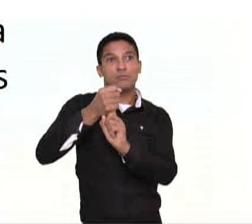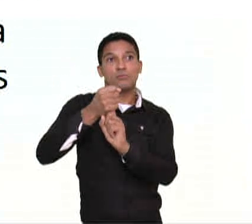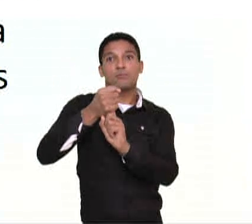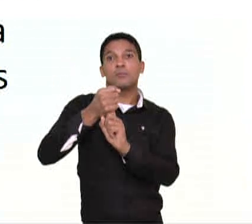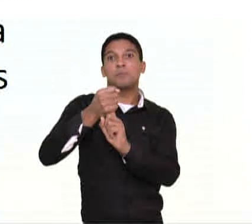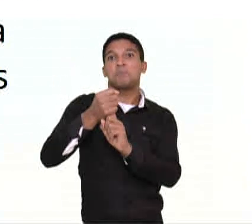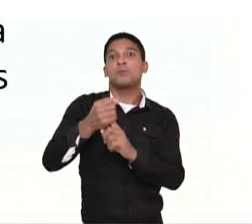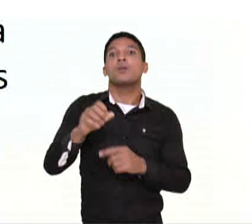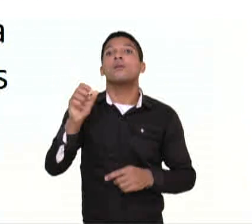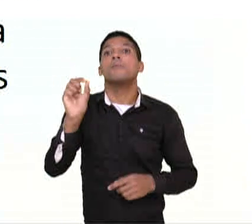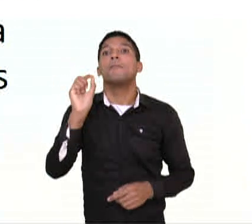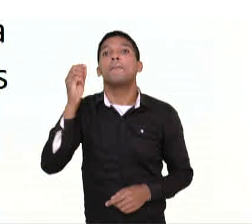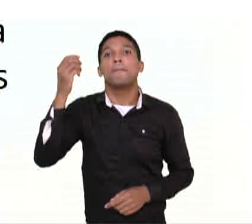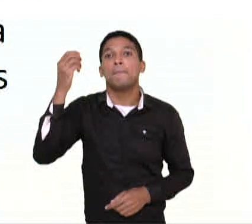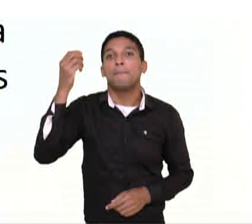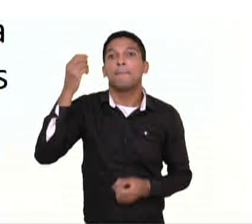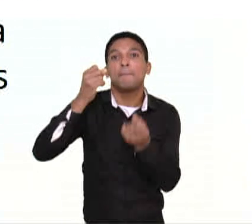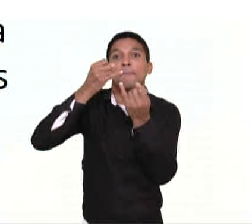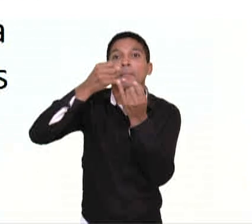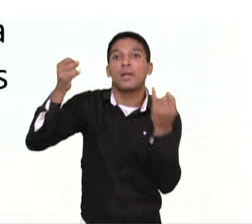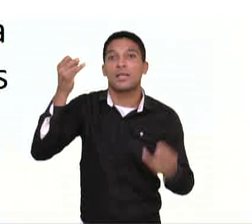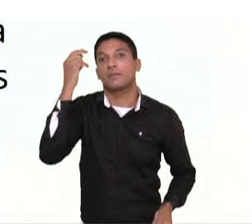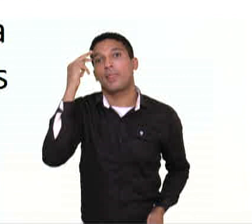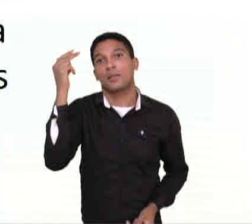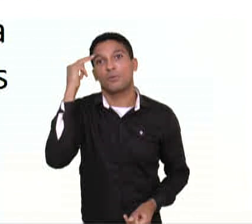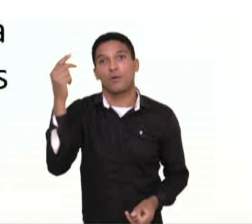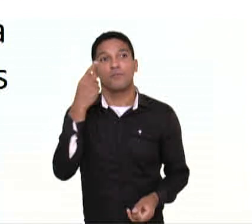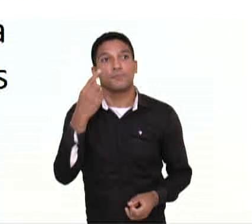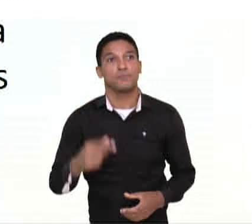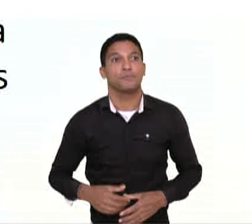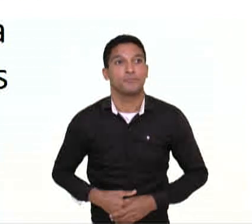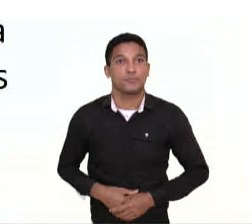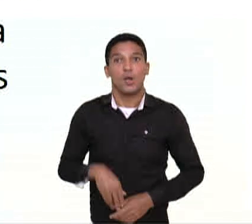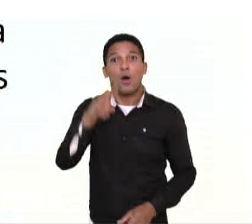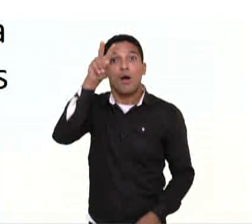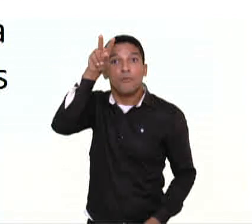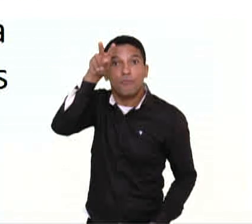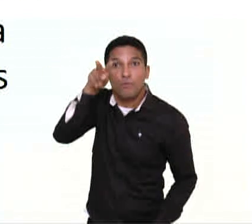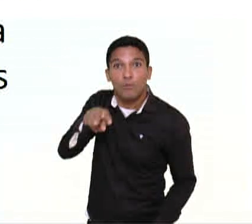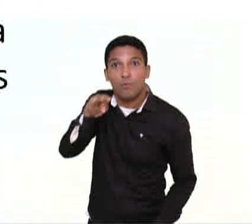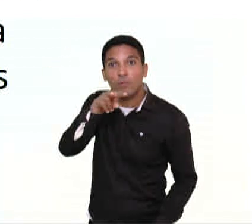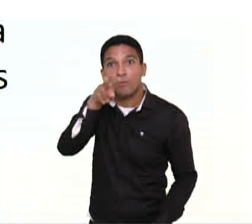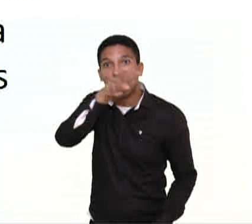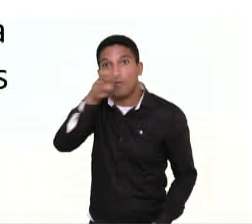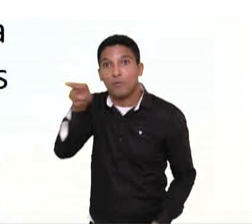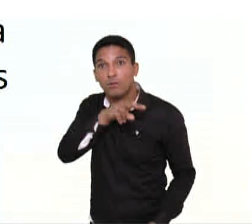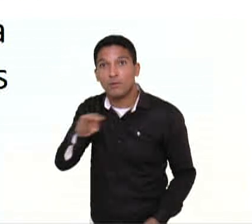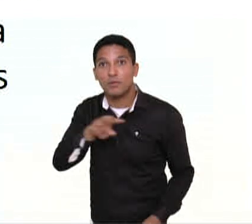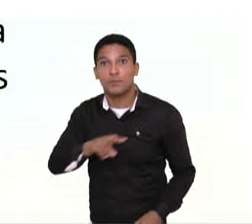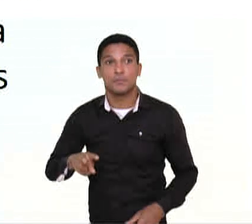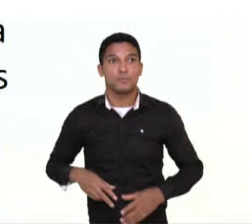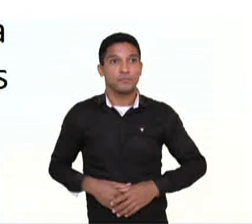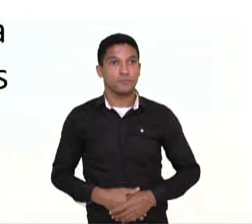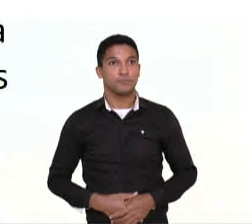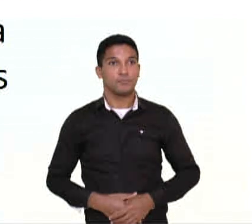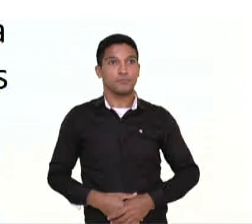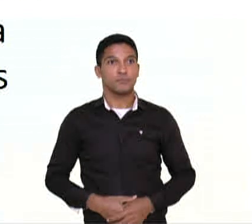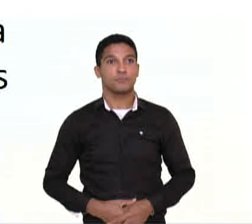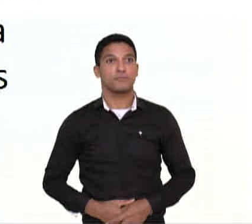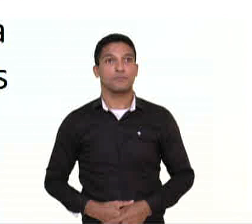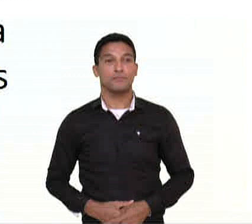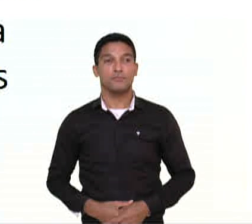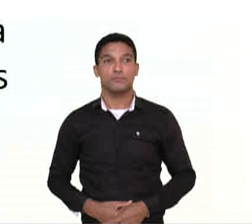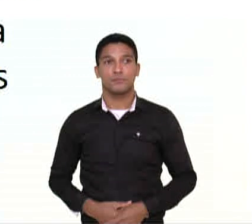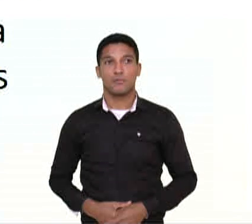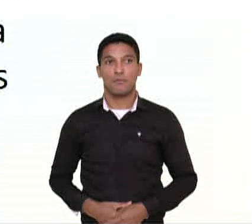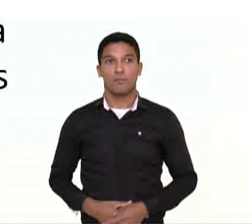atitudes exemplificadas por Maria Helena Vilela dão a impressão de ser lógicas e aceitáveis, quase inevitáveis e